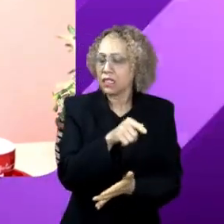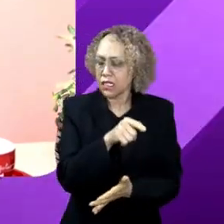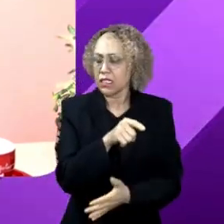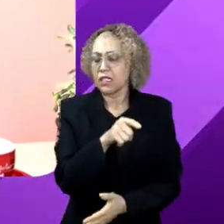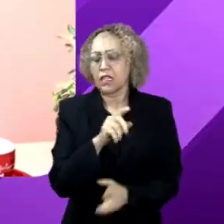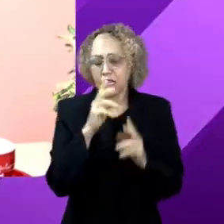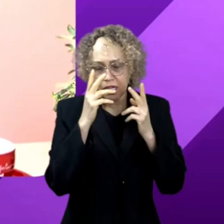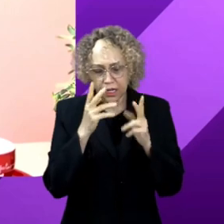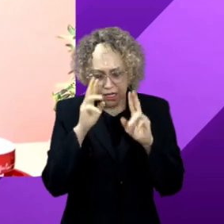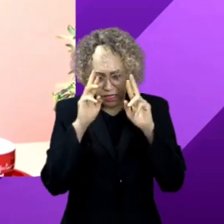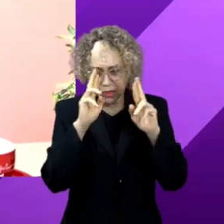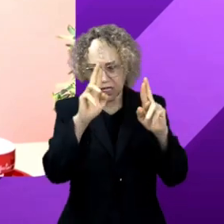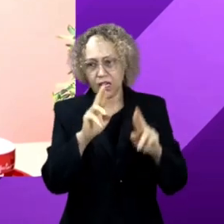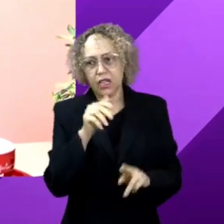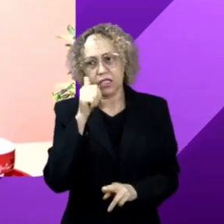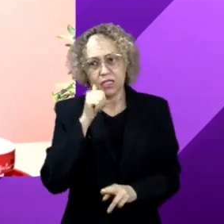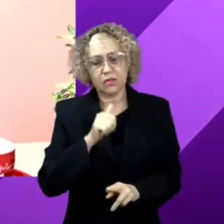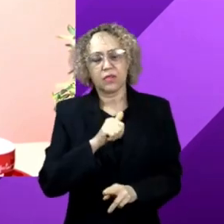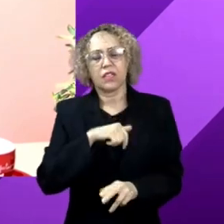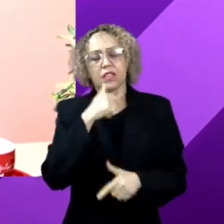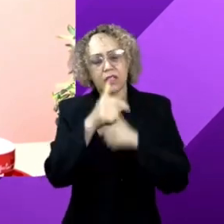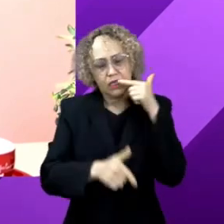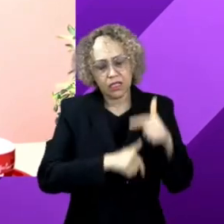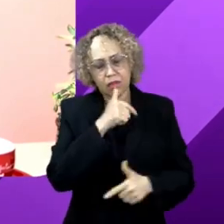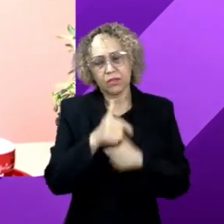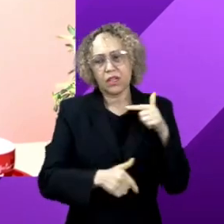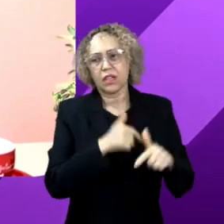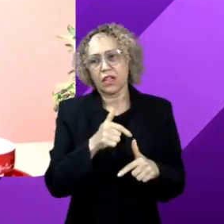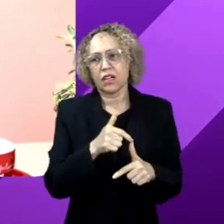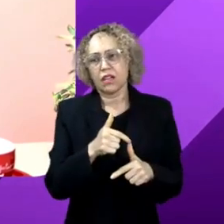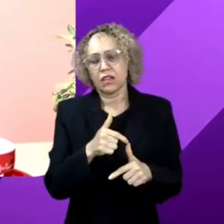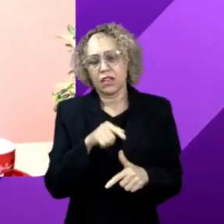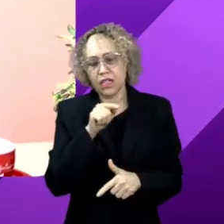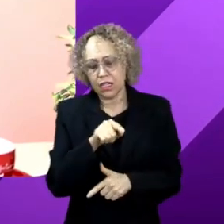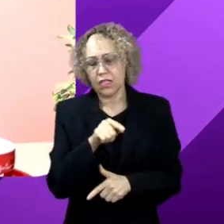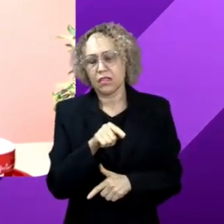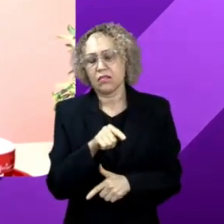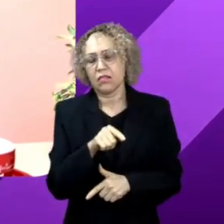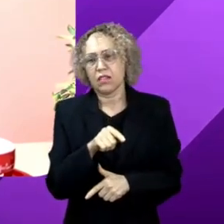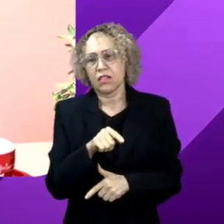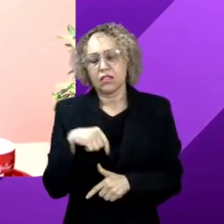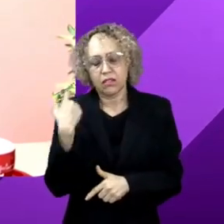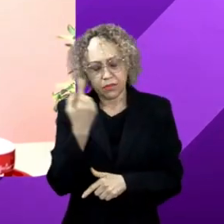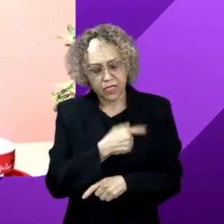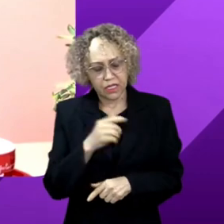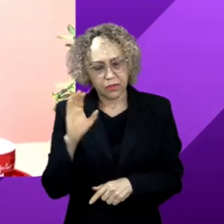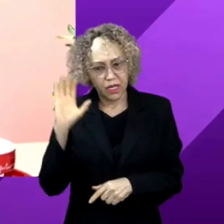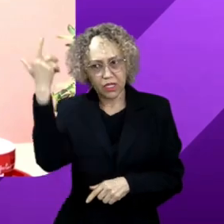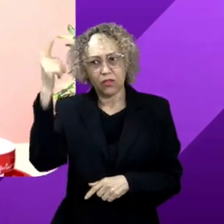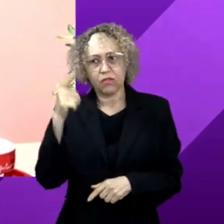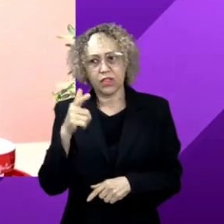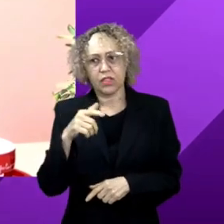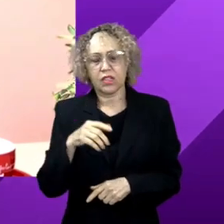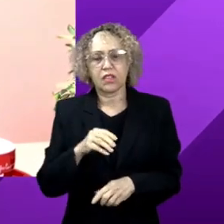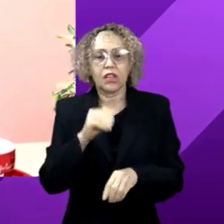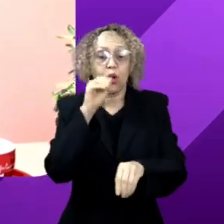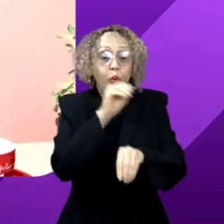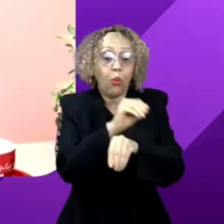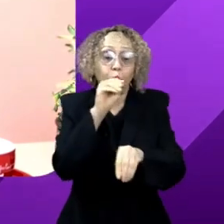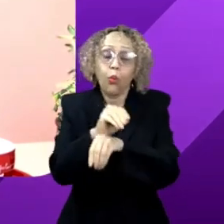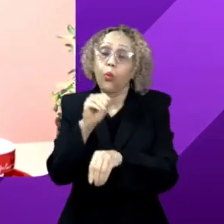das mulheres trabalhadoras para a gente poder resolver enquanto sociedade, porque o cuidado ele é